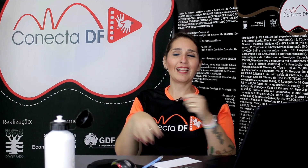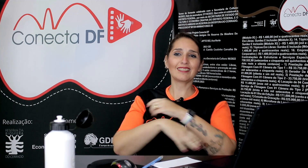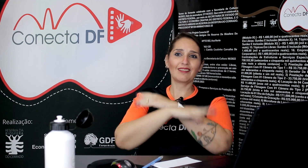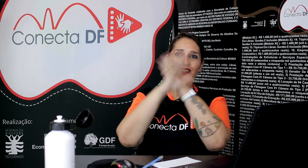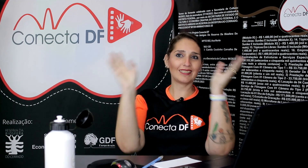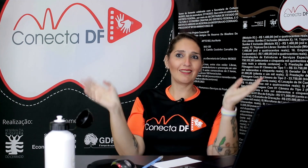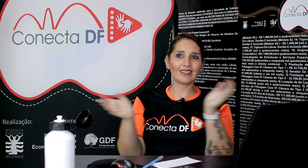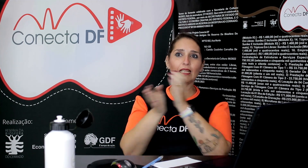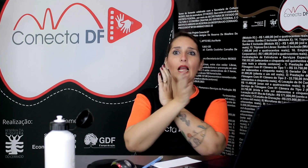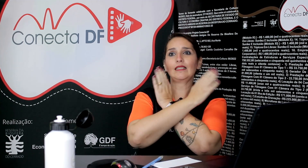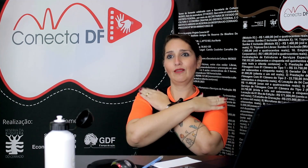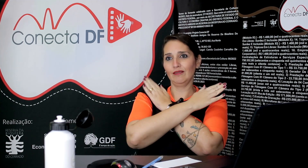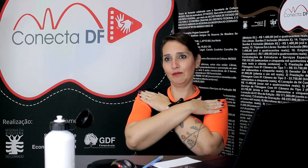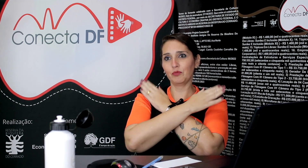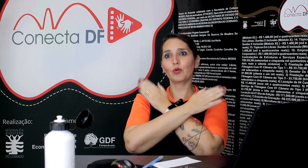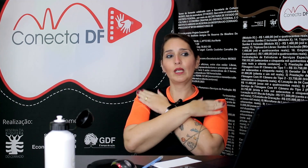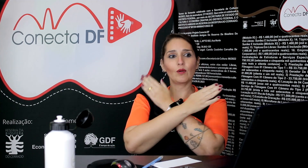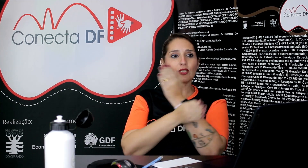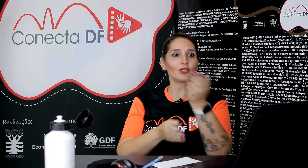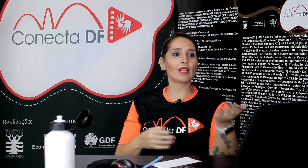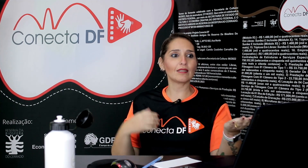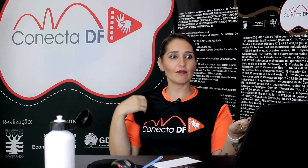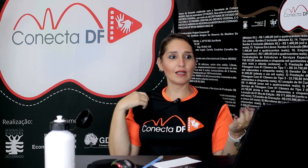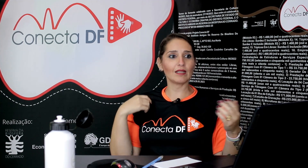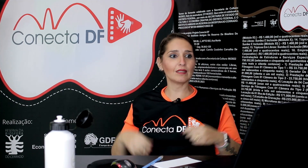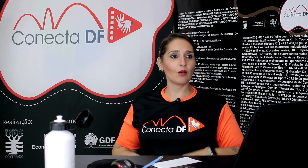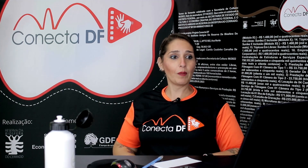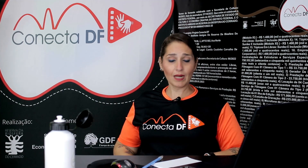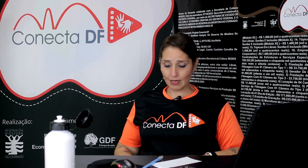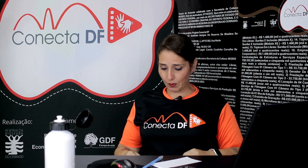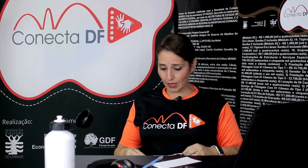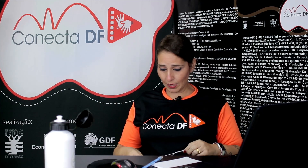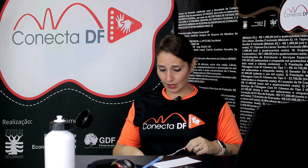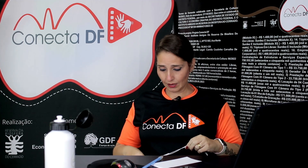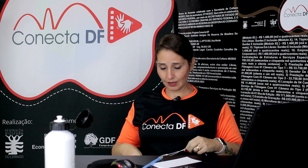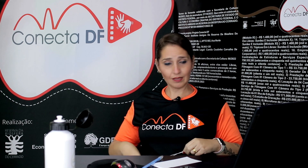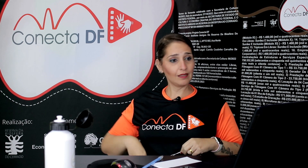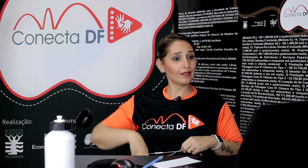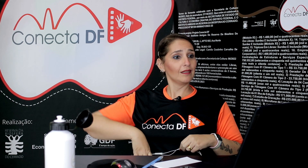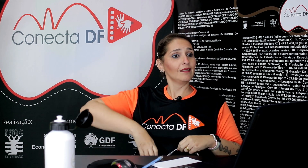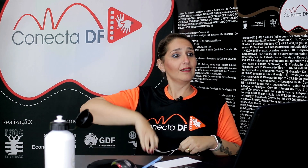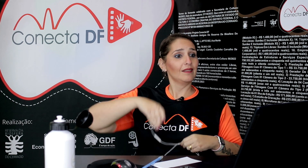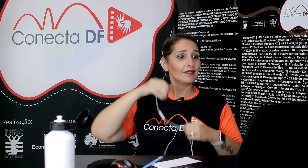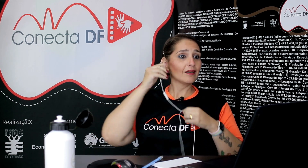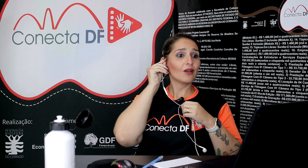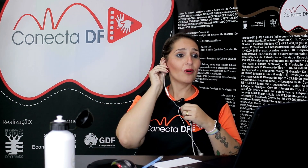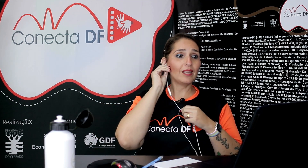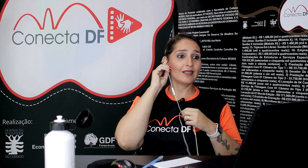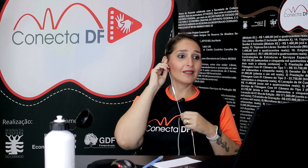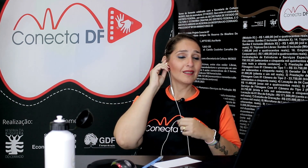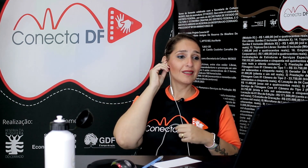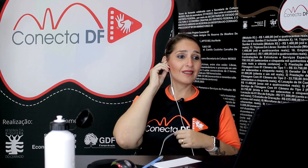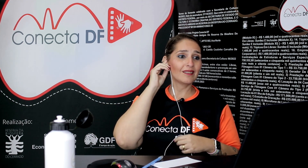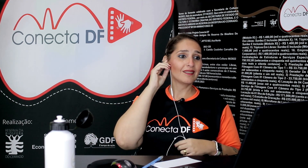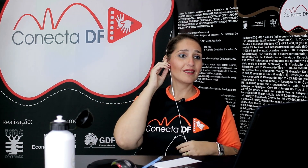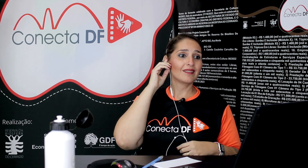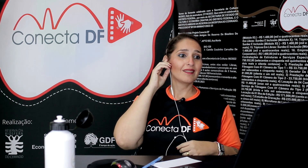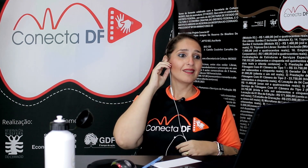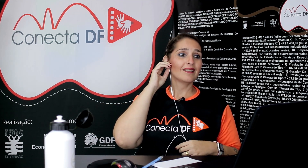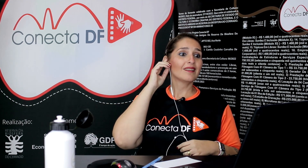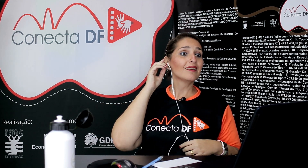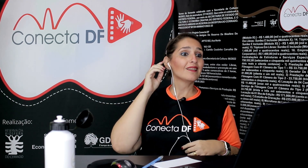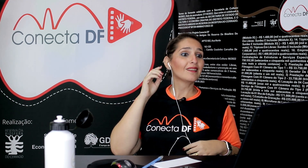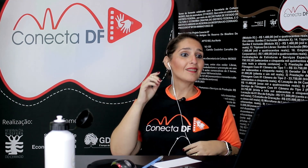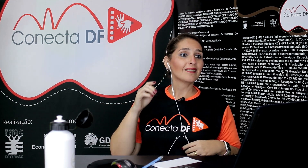vagabundo, né? Que você fica sem fazer nada. Professora, então, aqui no Rio, vagabundo é assim. Oi?